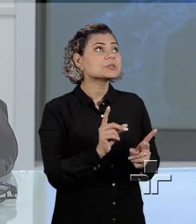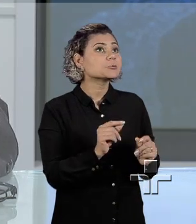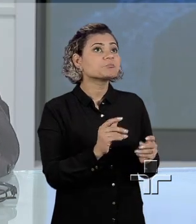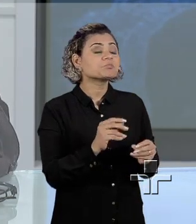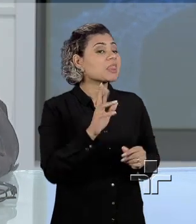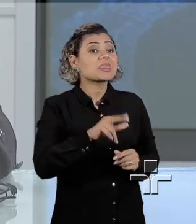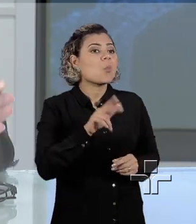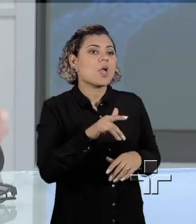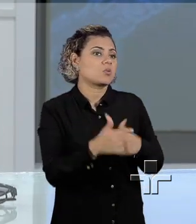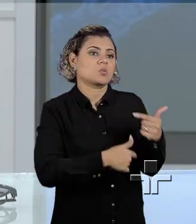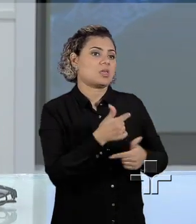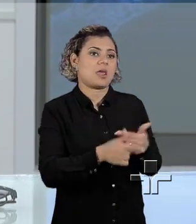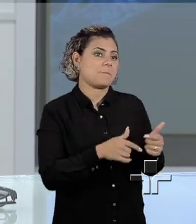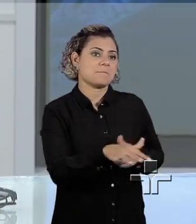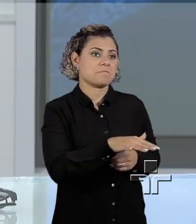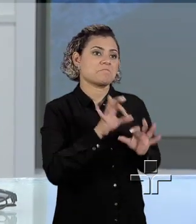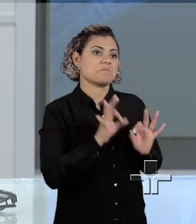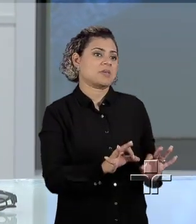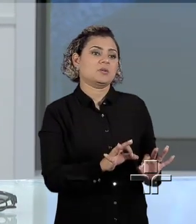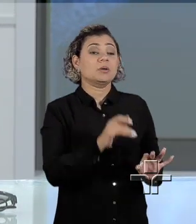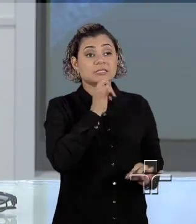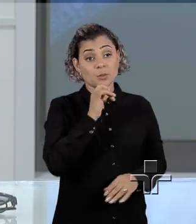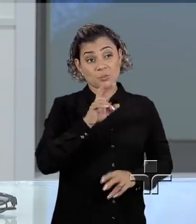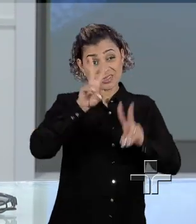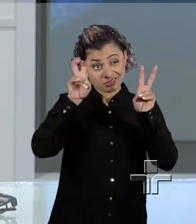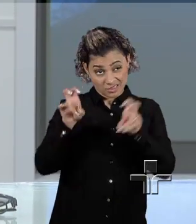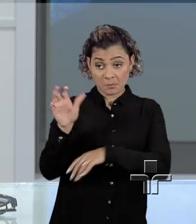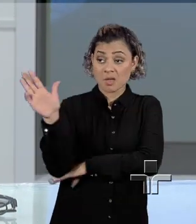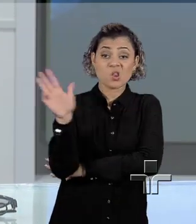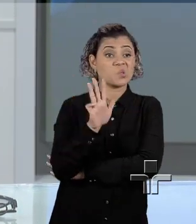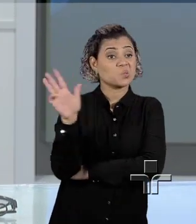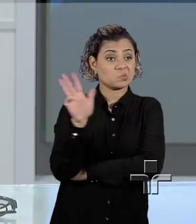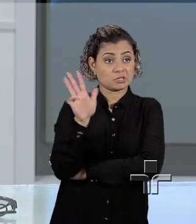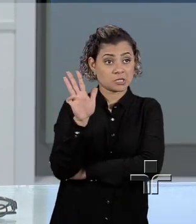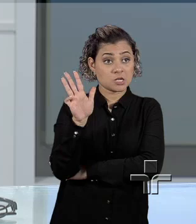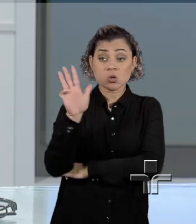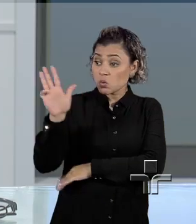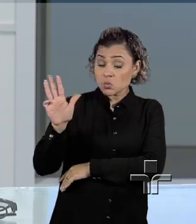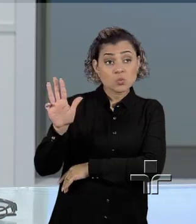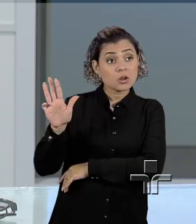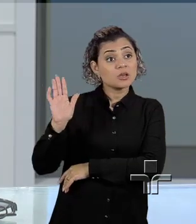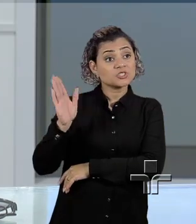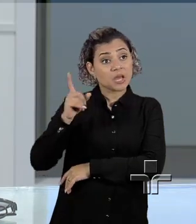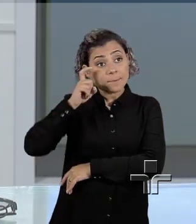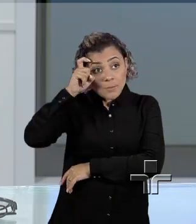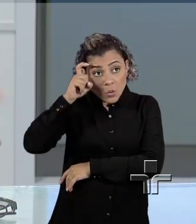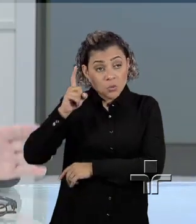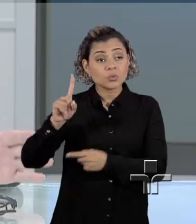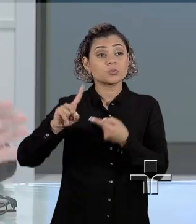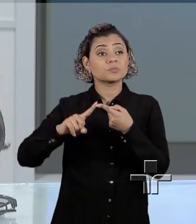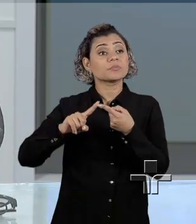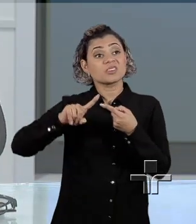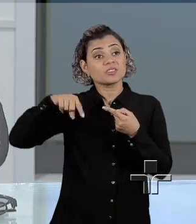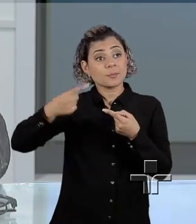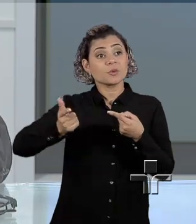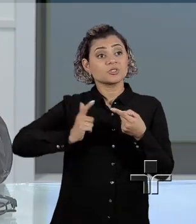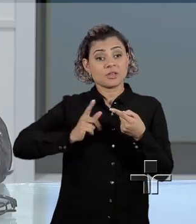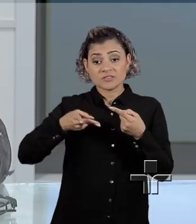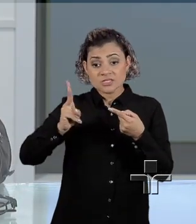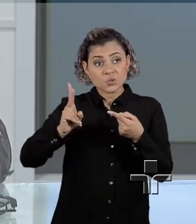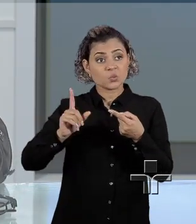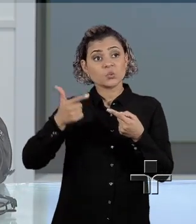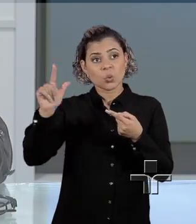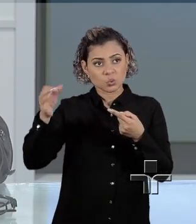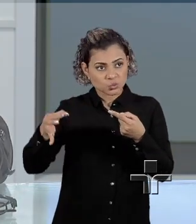ações da própria Lava Jato. Ou seja, quando fala do Lula, o Lula foi julgado primeiro pelo Moro e depois teve segunda